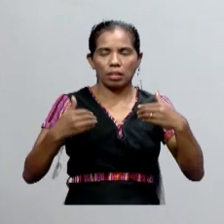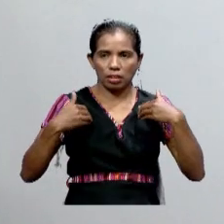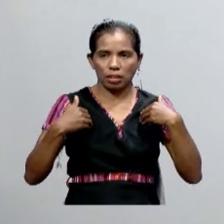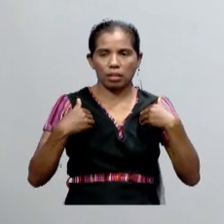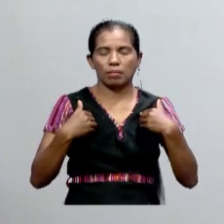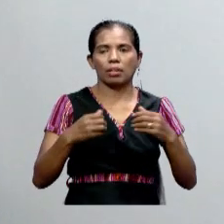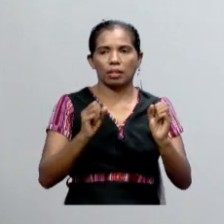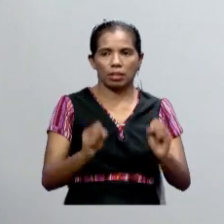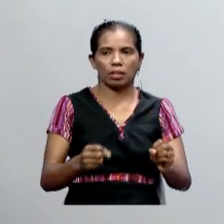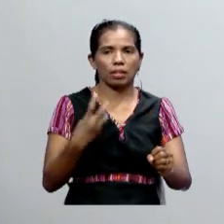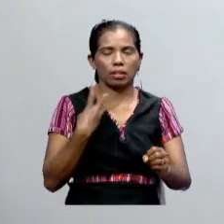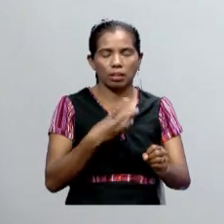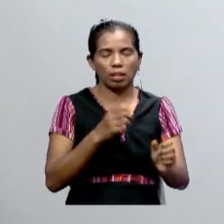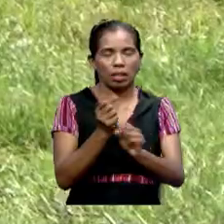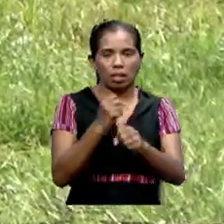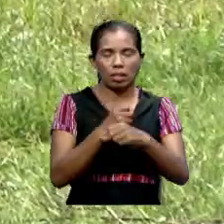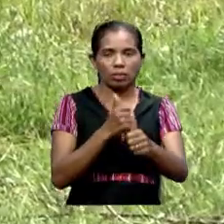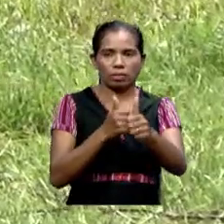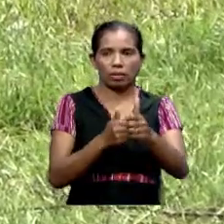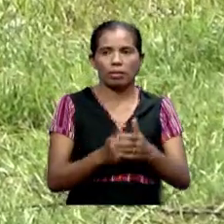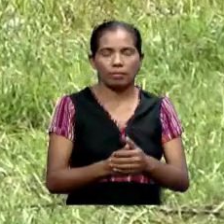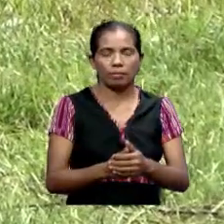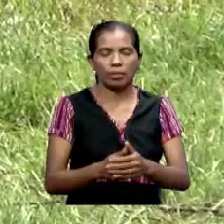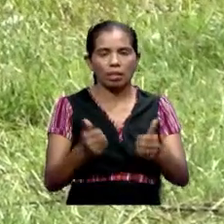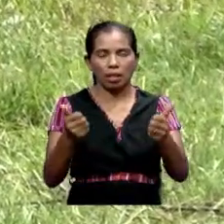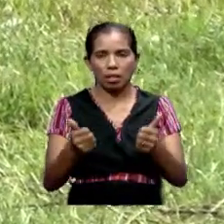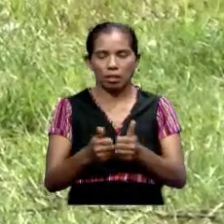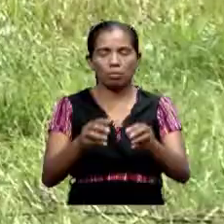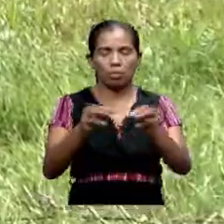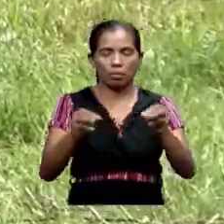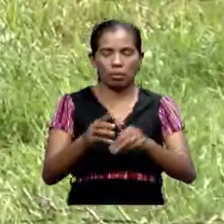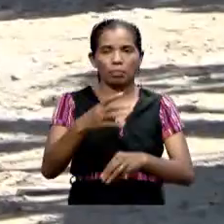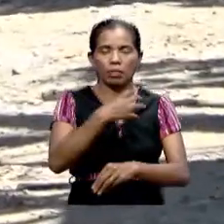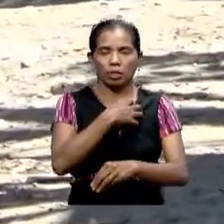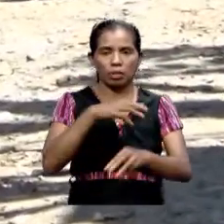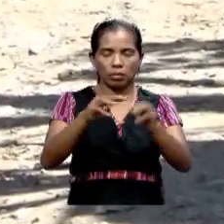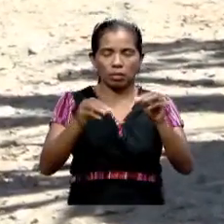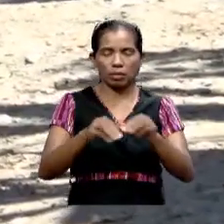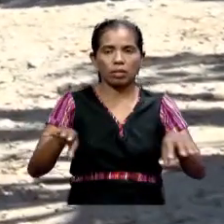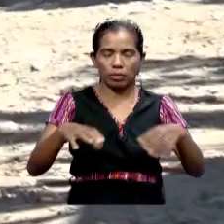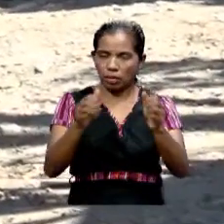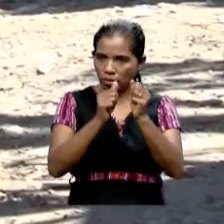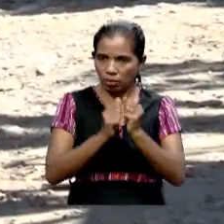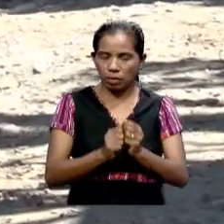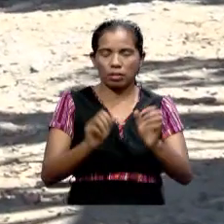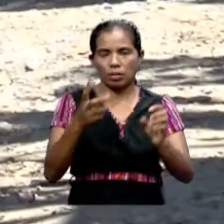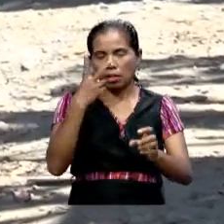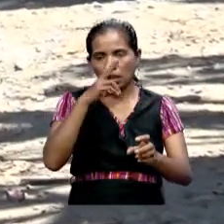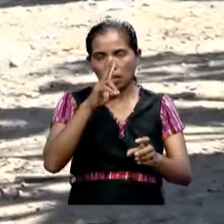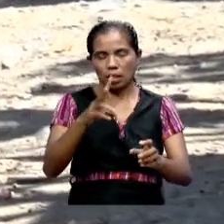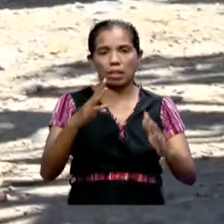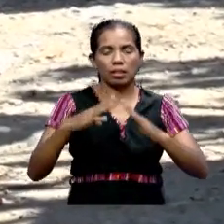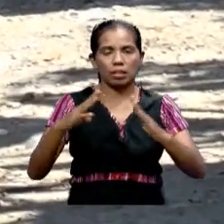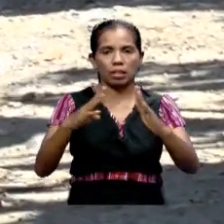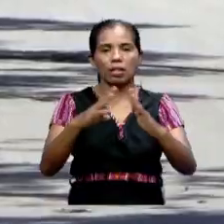koi mahen ba kwan ita lahal tu. Tiro plano autoridade municipio dili no PNT le municipio dili se serviço ha mutu ko di controla cidade dili.